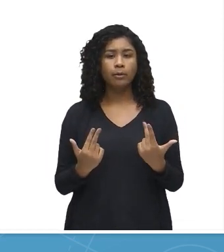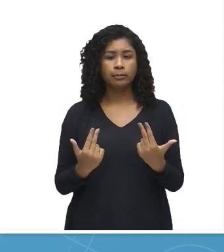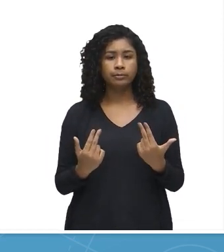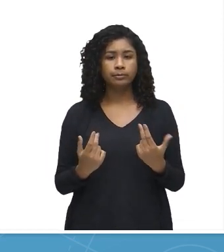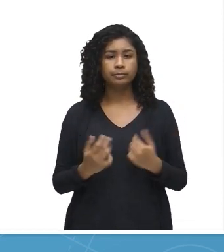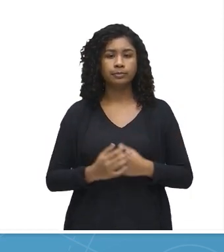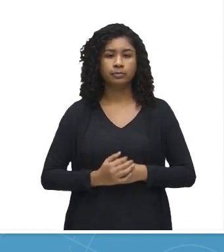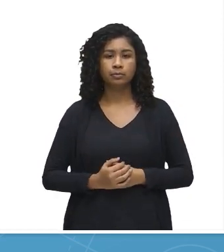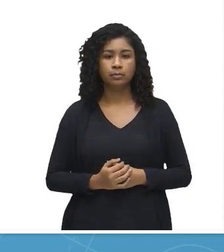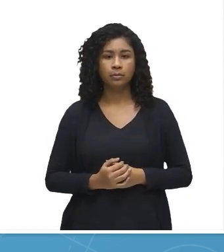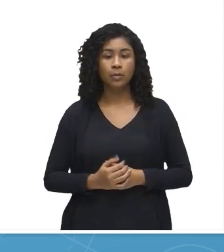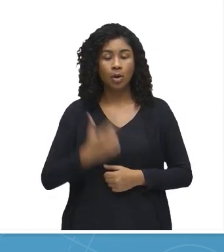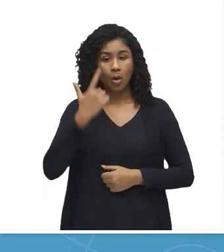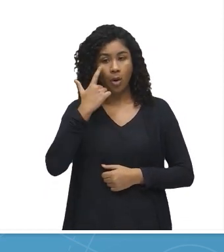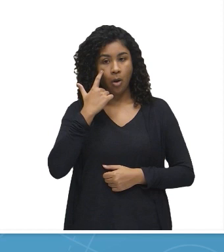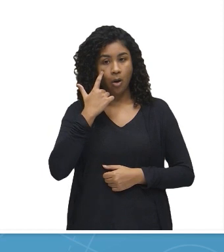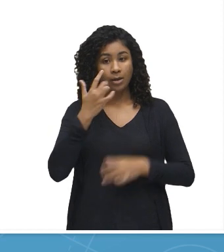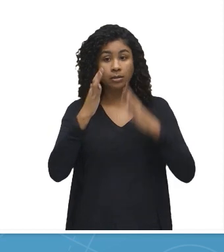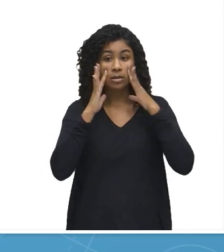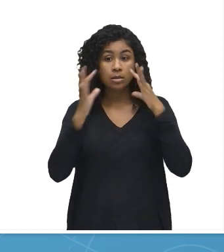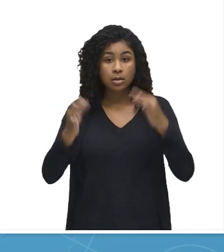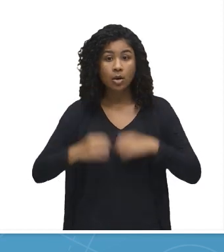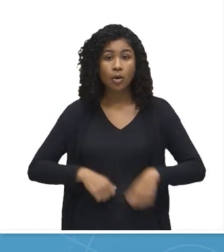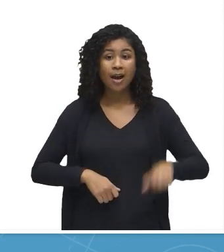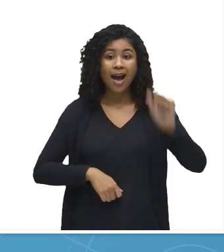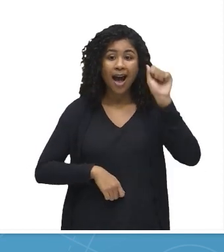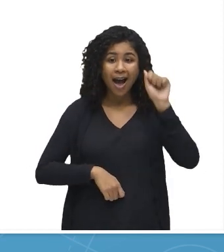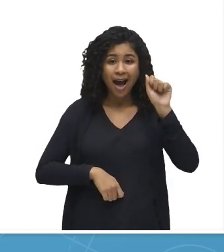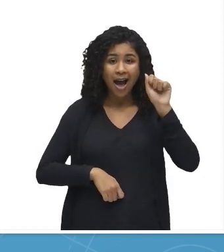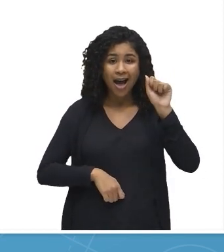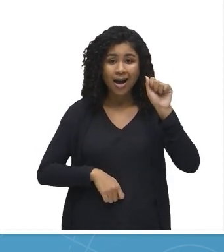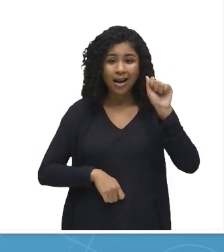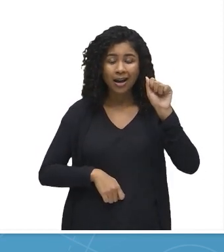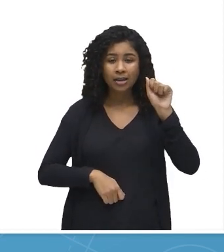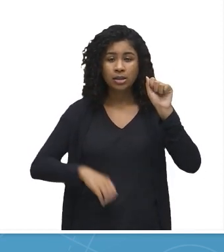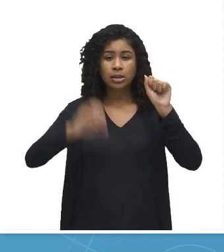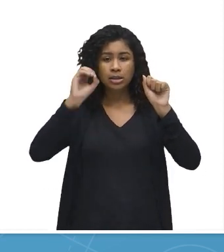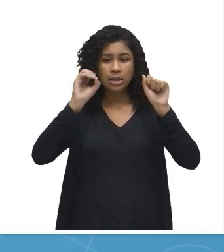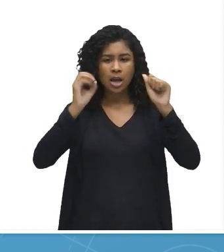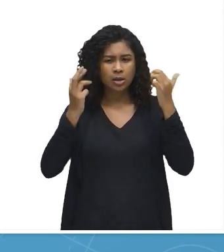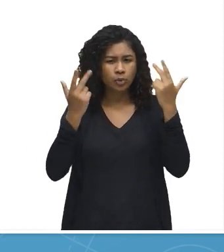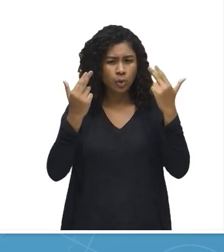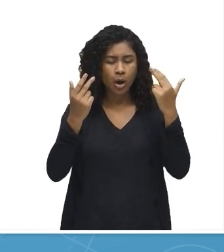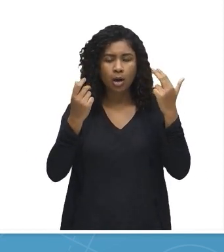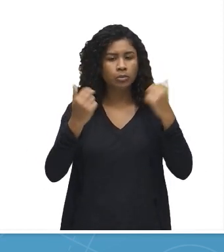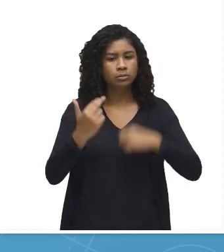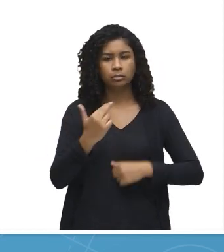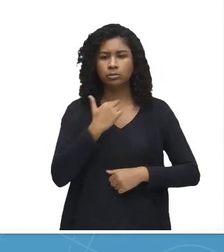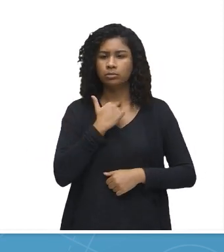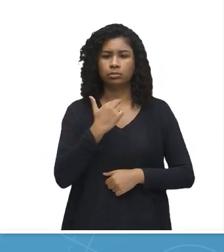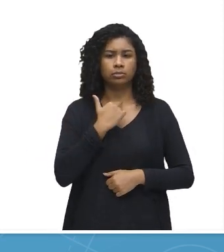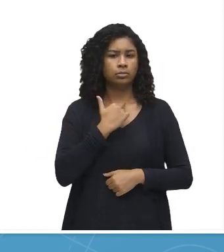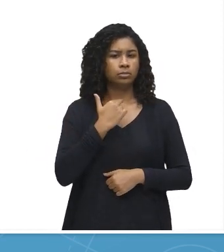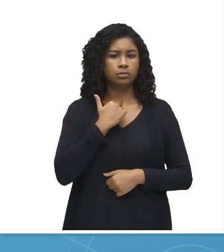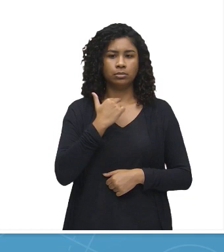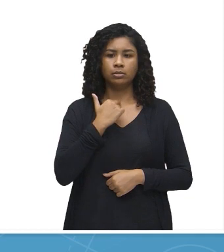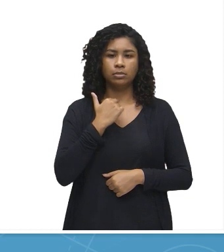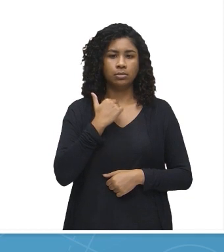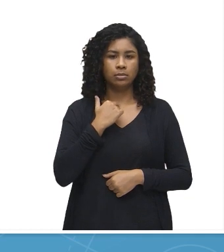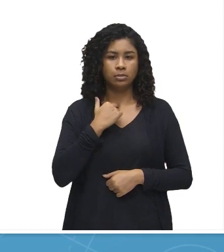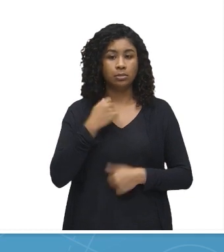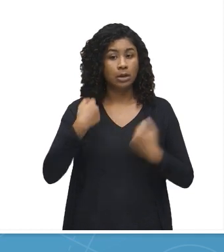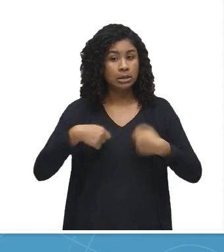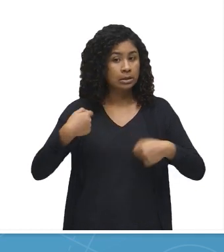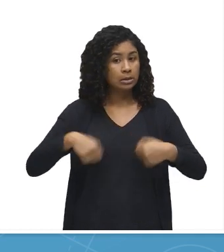posso ter o A. A, ele não pode ser igual a zero, tá, pessoal? Eu não posso ter essa igualdade.